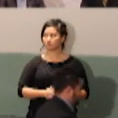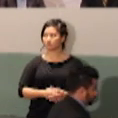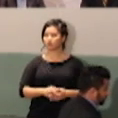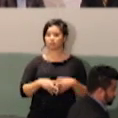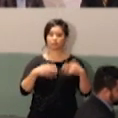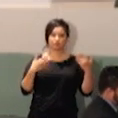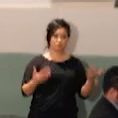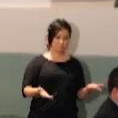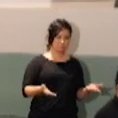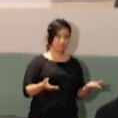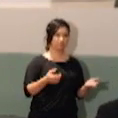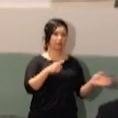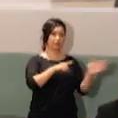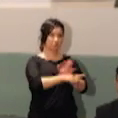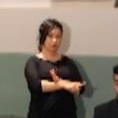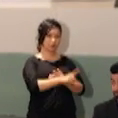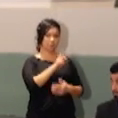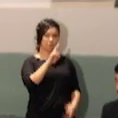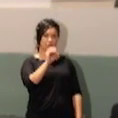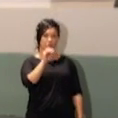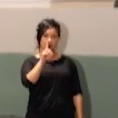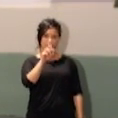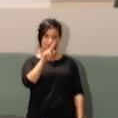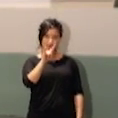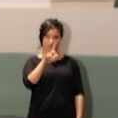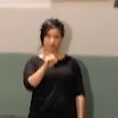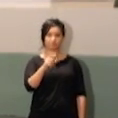Em dezembro de 2009...